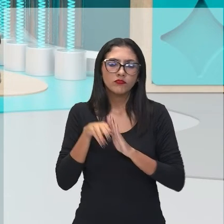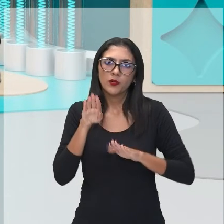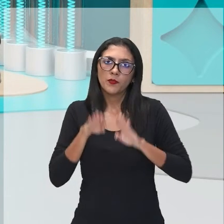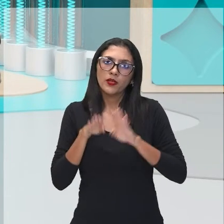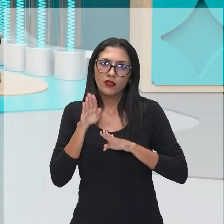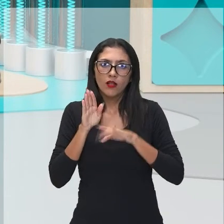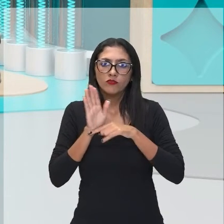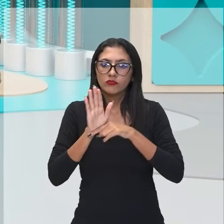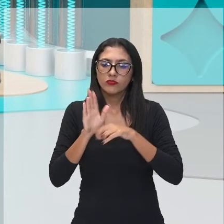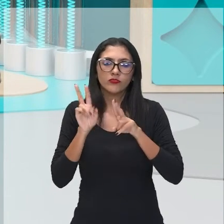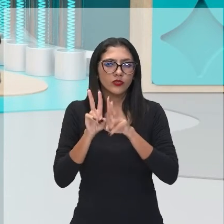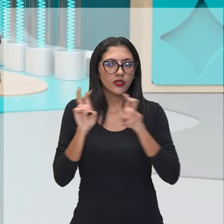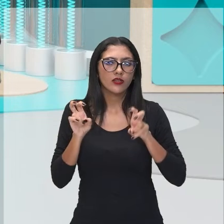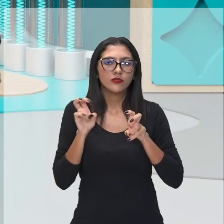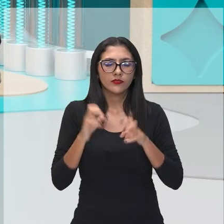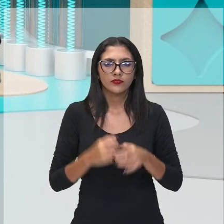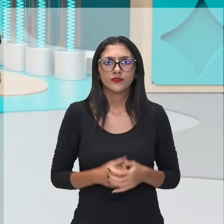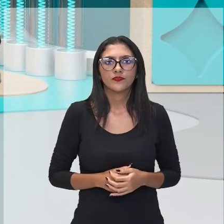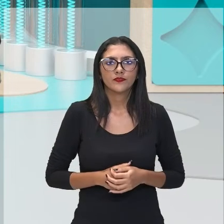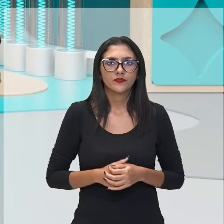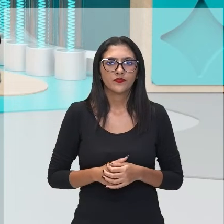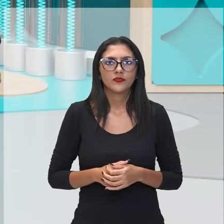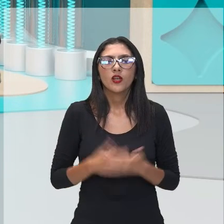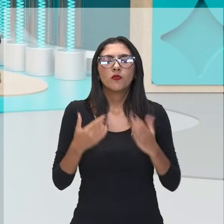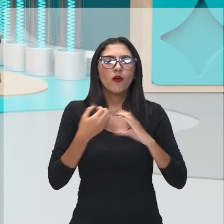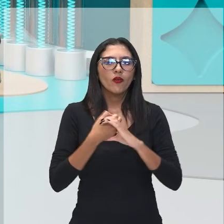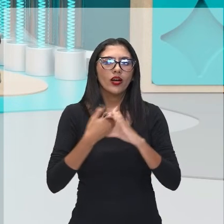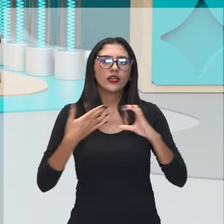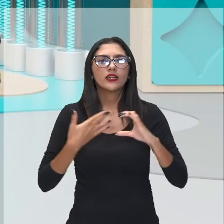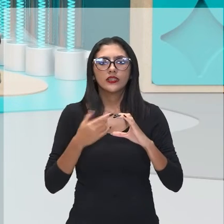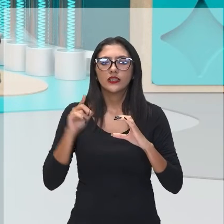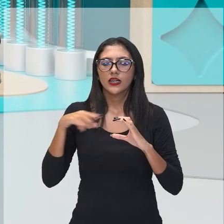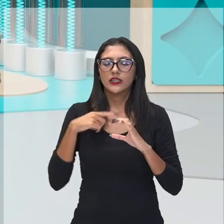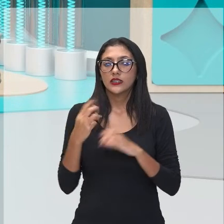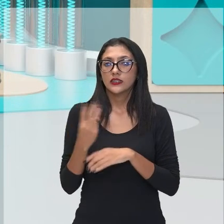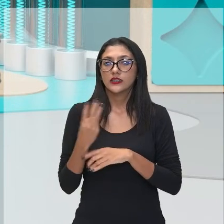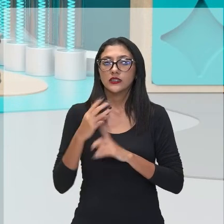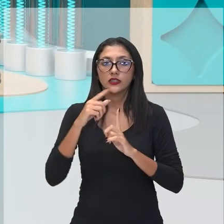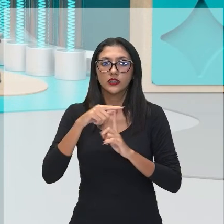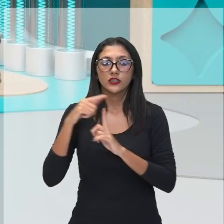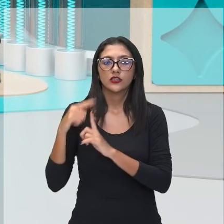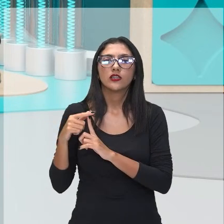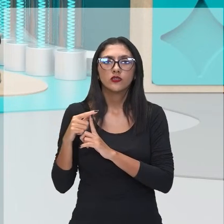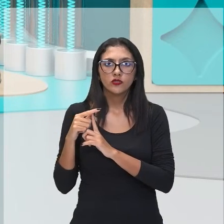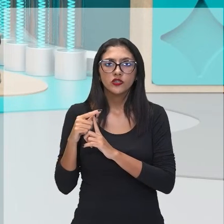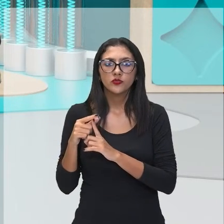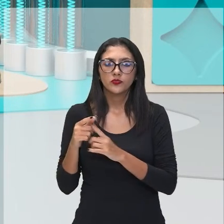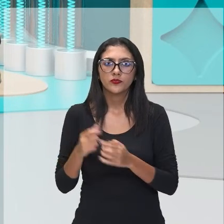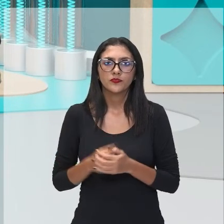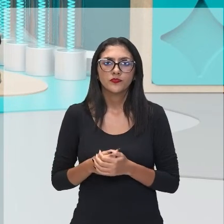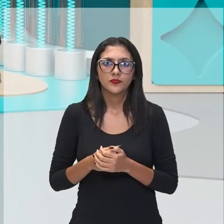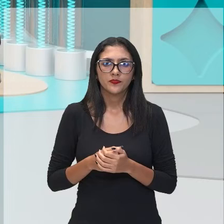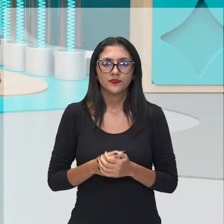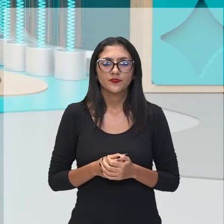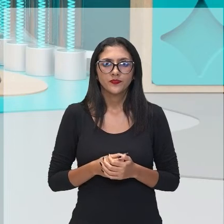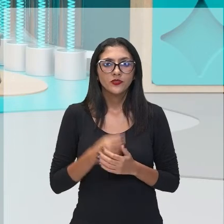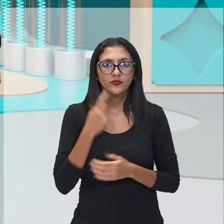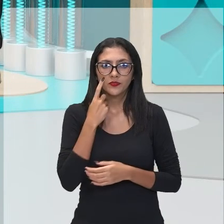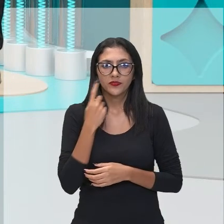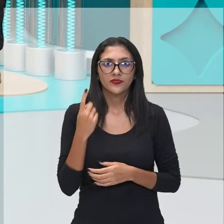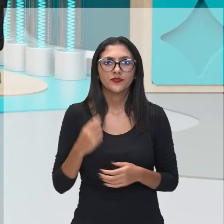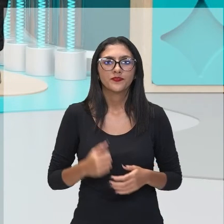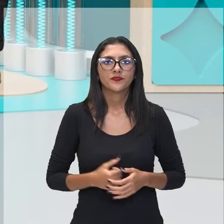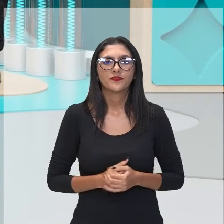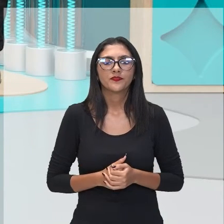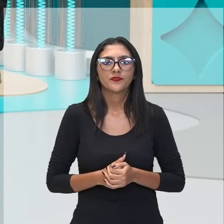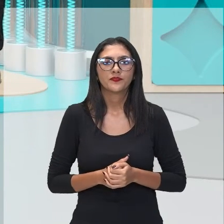daquela temática. E quais são as marcas linguísticas que irão marcar esse tipo de movimento argumentativo nos textos? Colocando aqui para